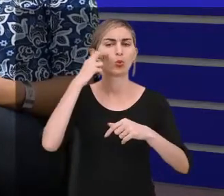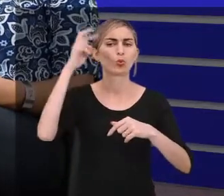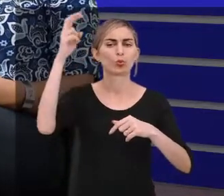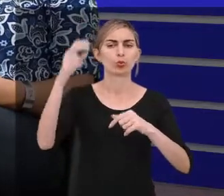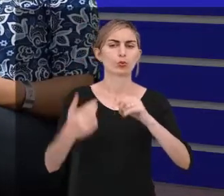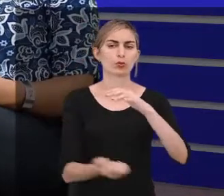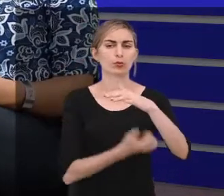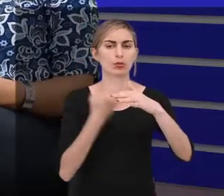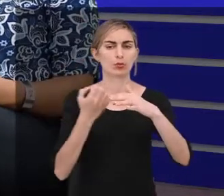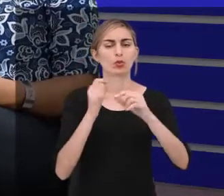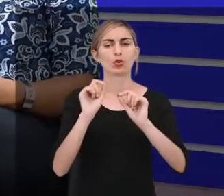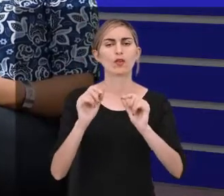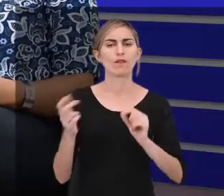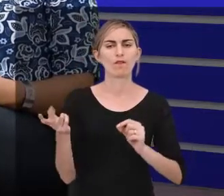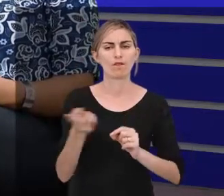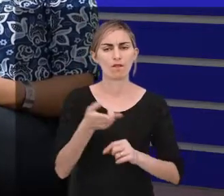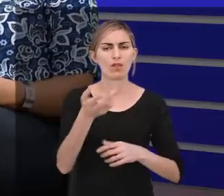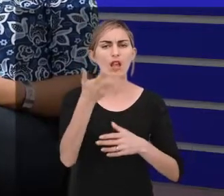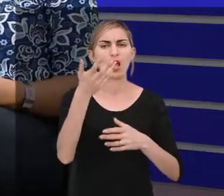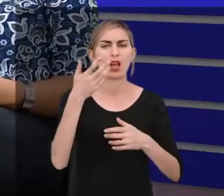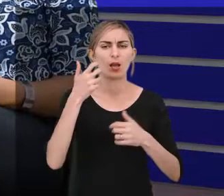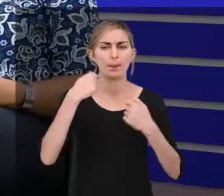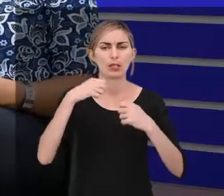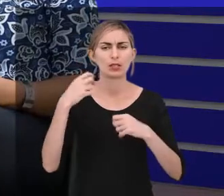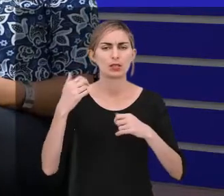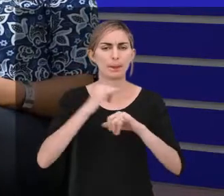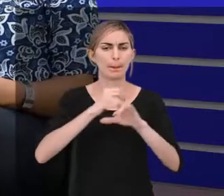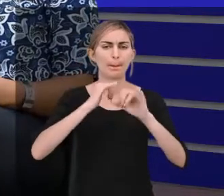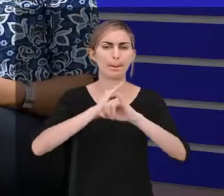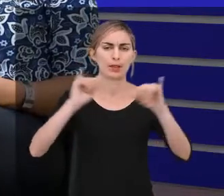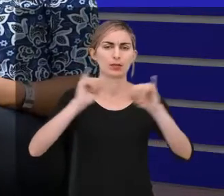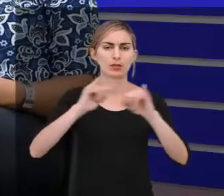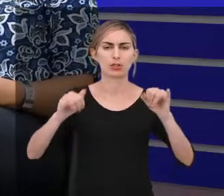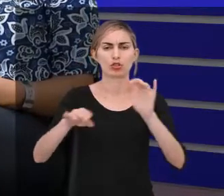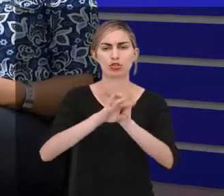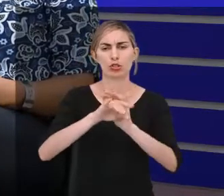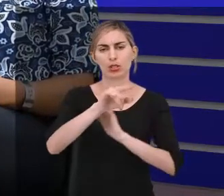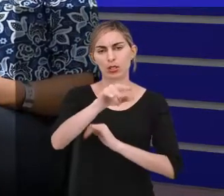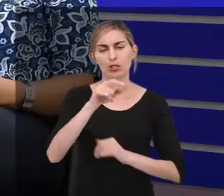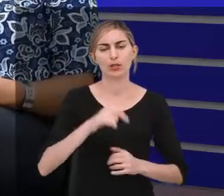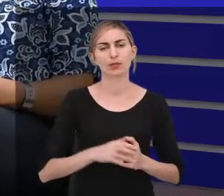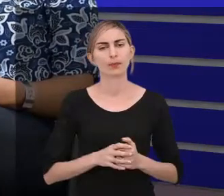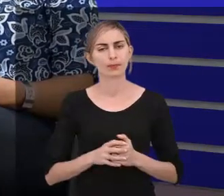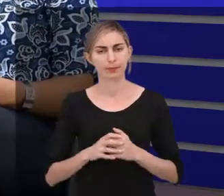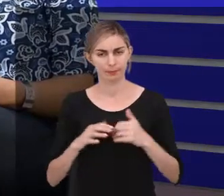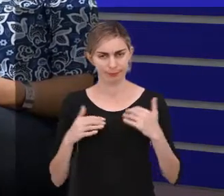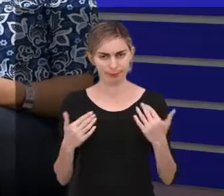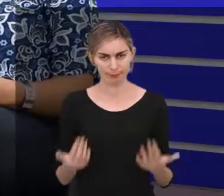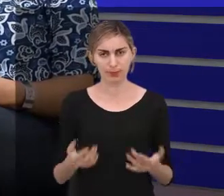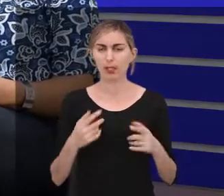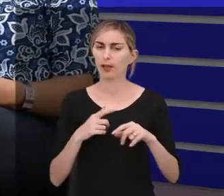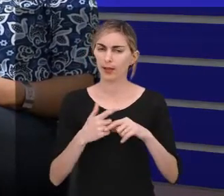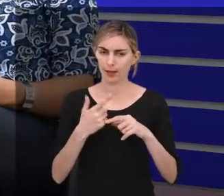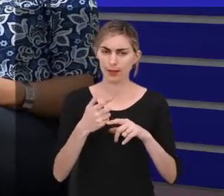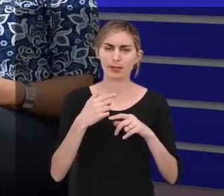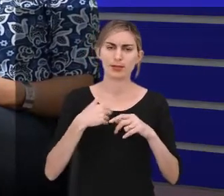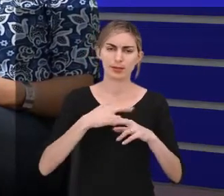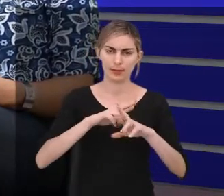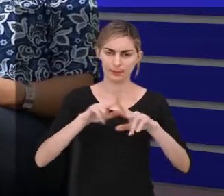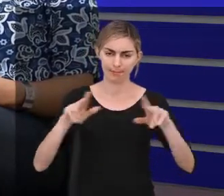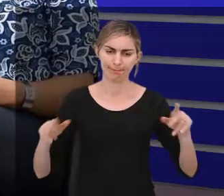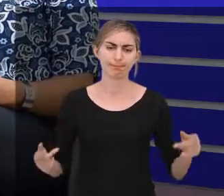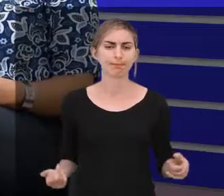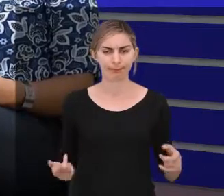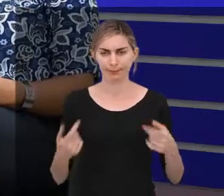empresa e com que velocidade essa mensagem precisa chegar até o receptor, né? Porque aí isso vai dizer